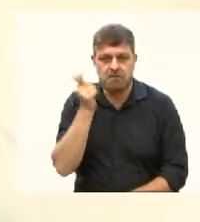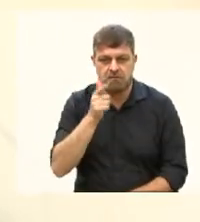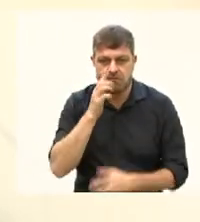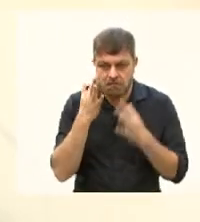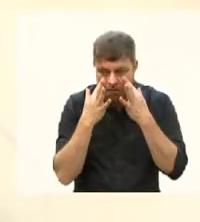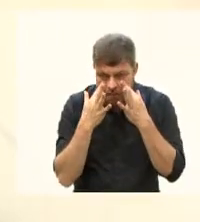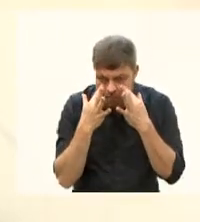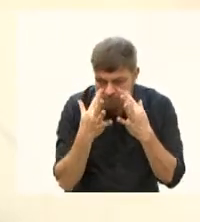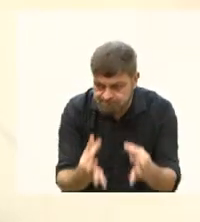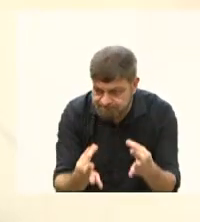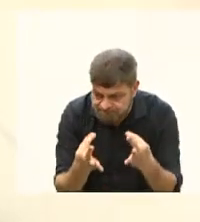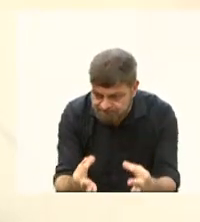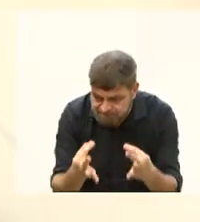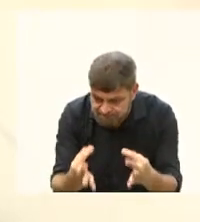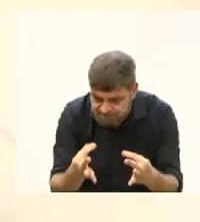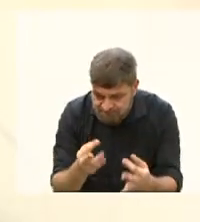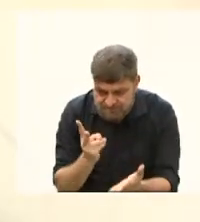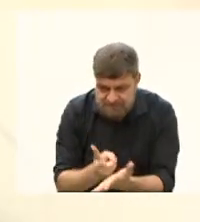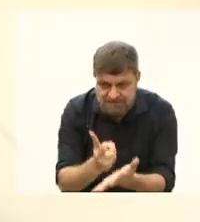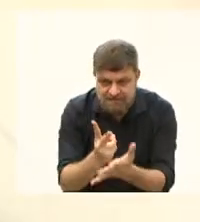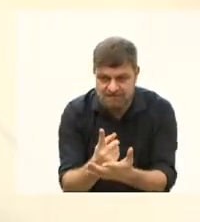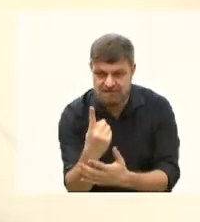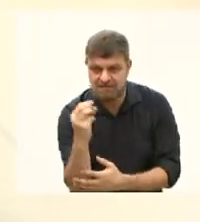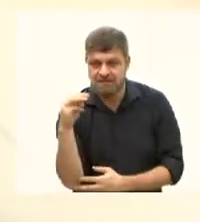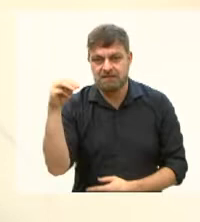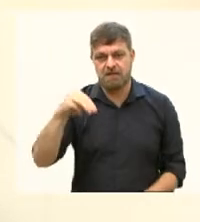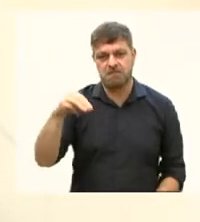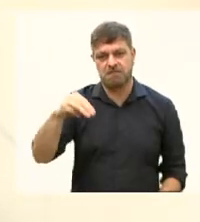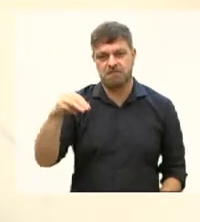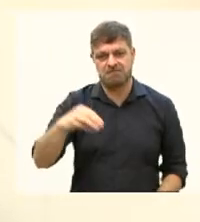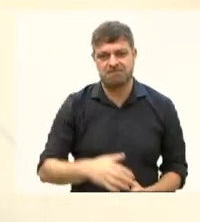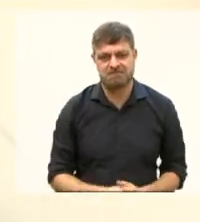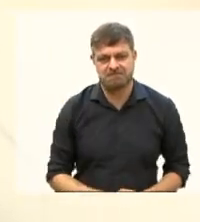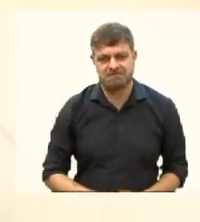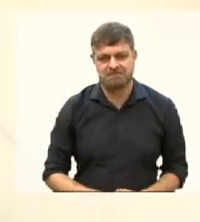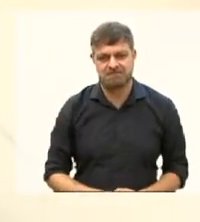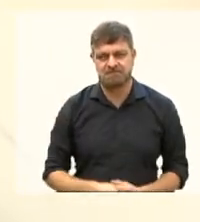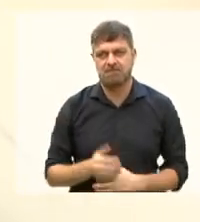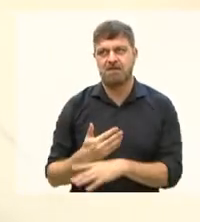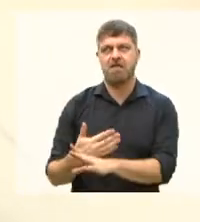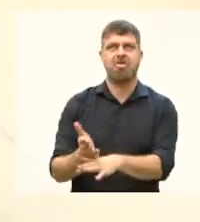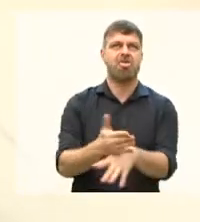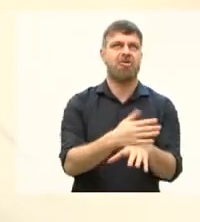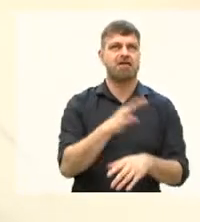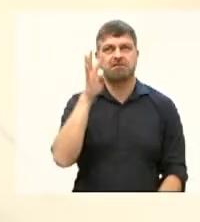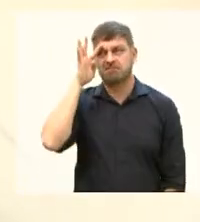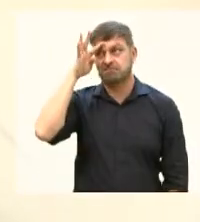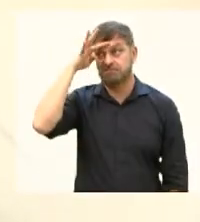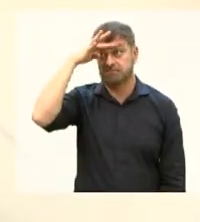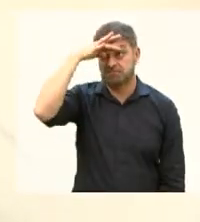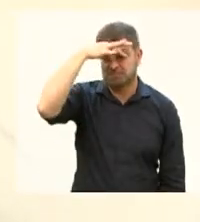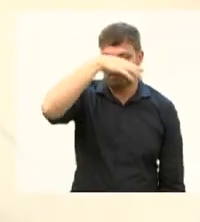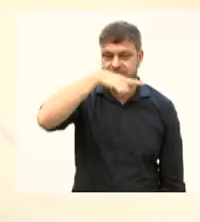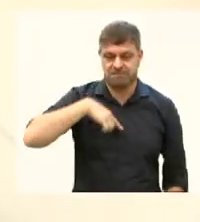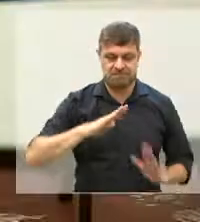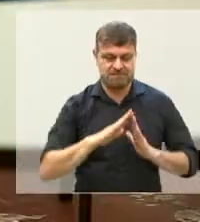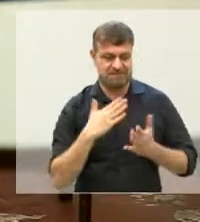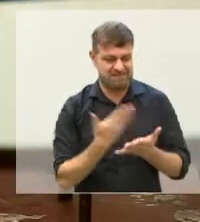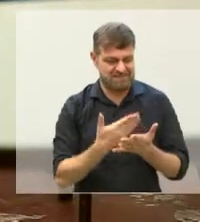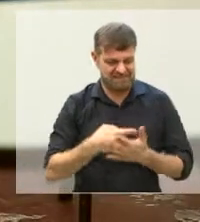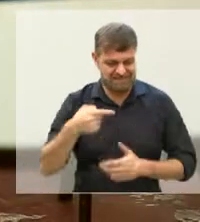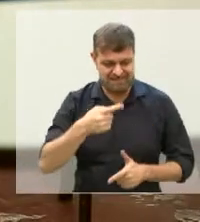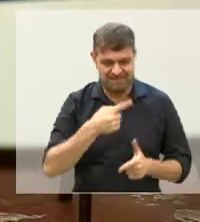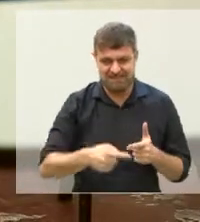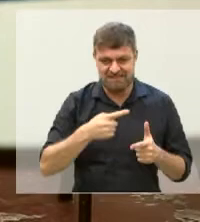manter a atenção concentrada a mais que 10 minutos. Você já começa a ter problemas dentro da sala de aula.